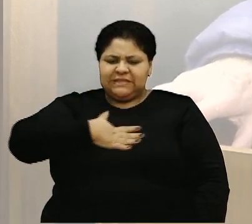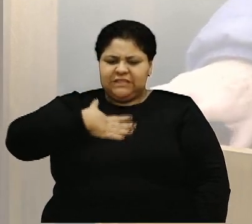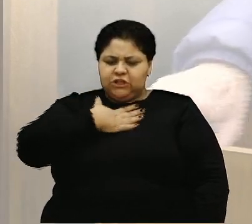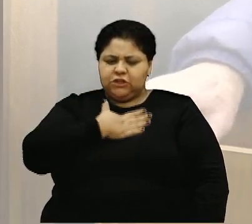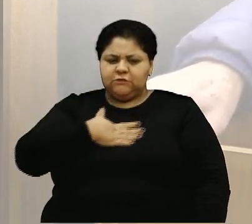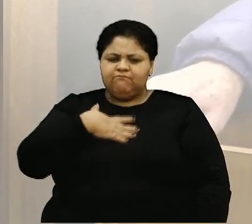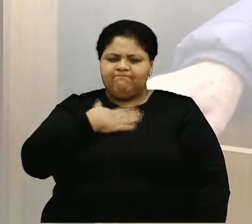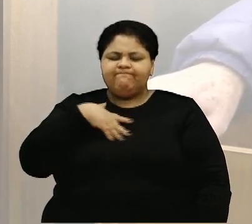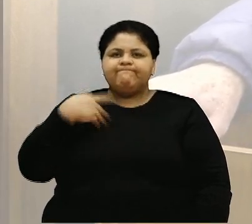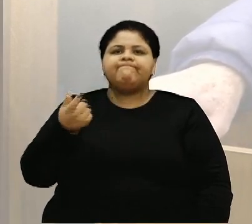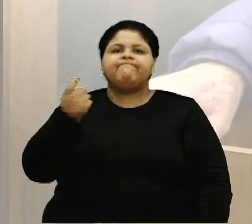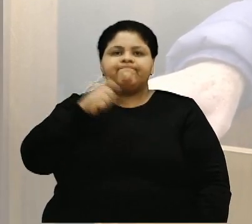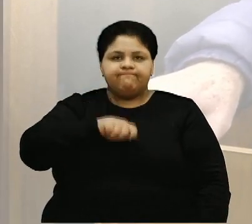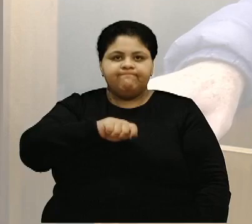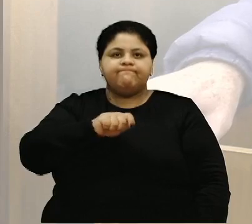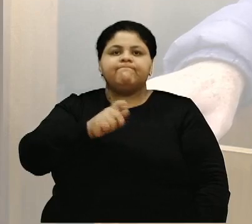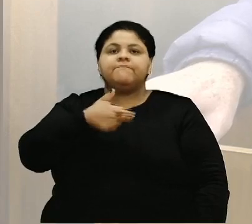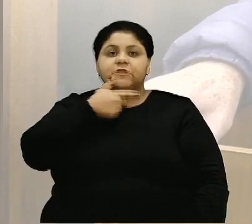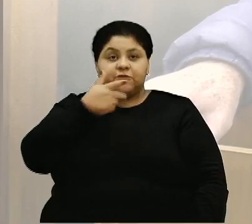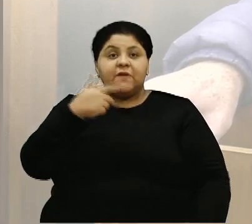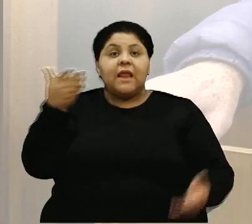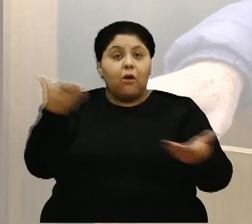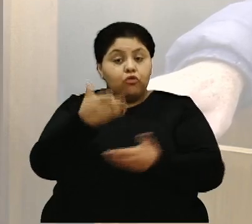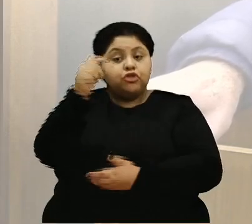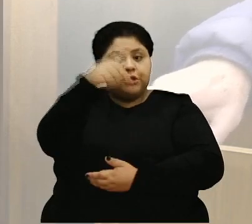a necessidade de fazer a fala aqui, Felipe.